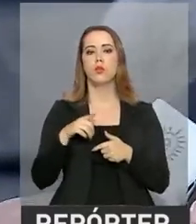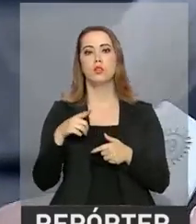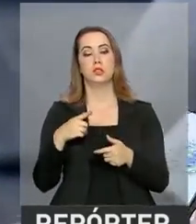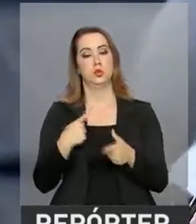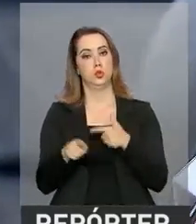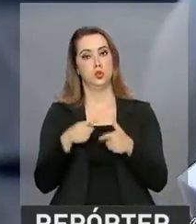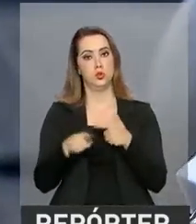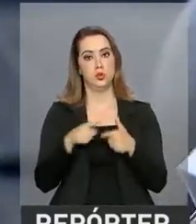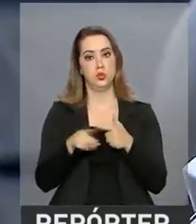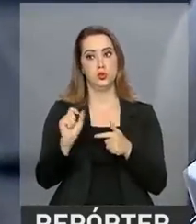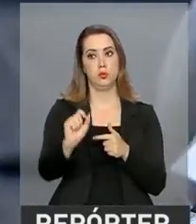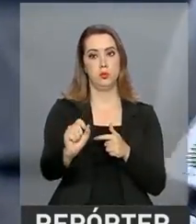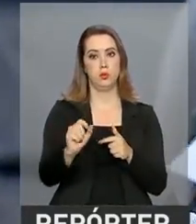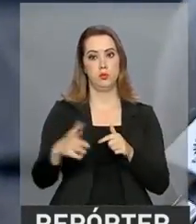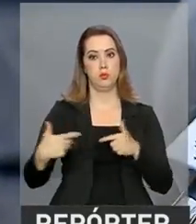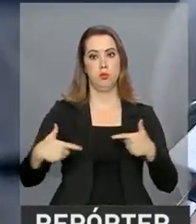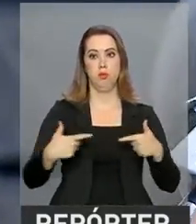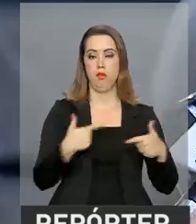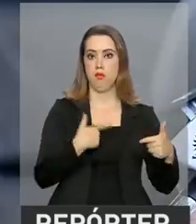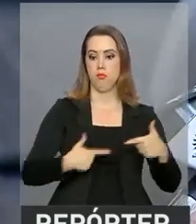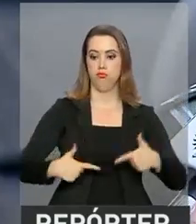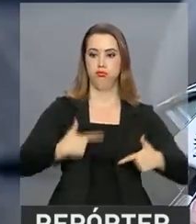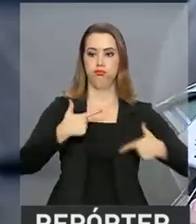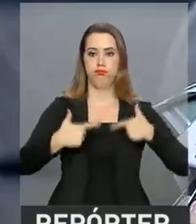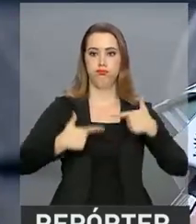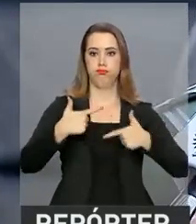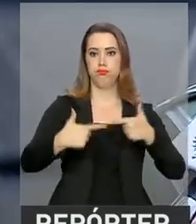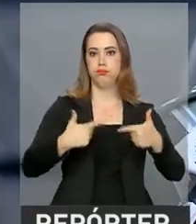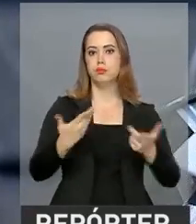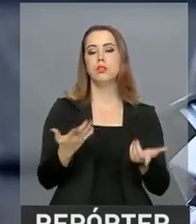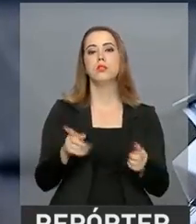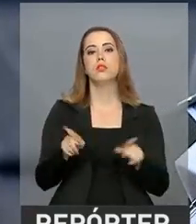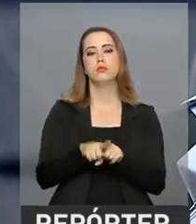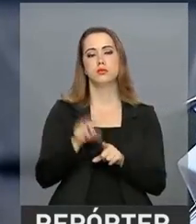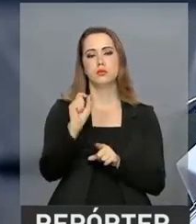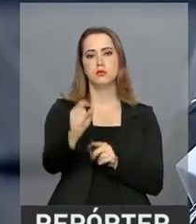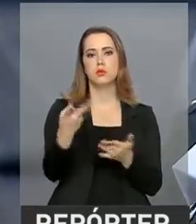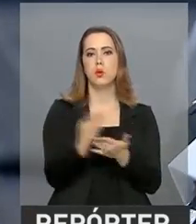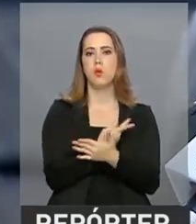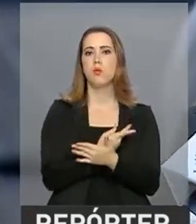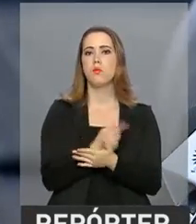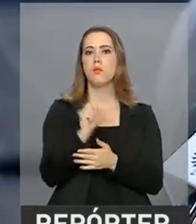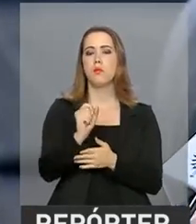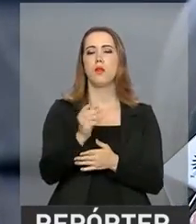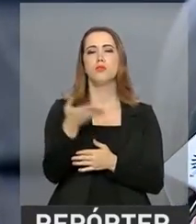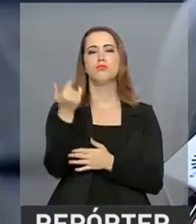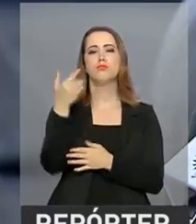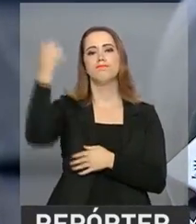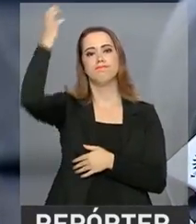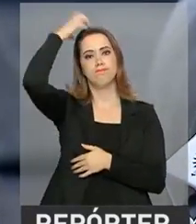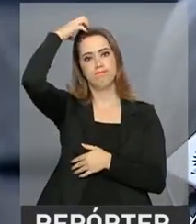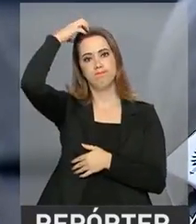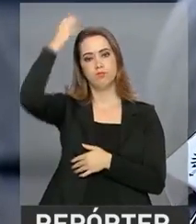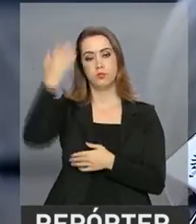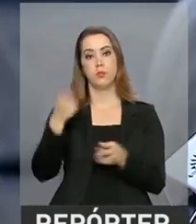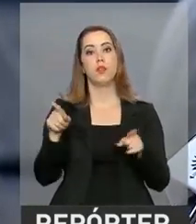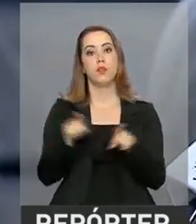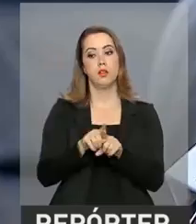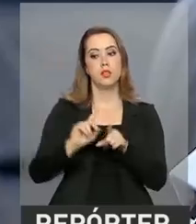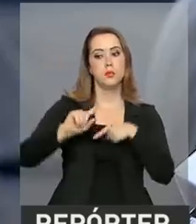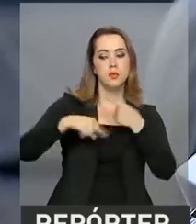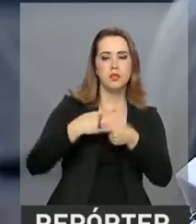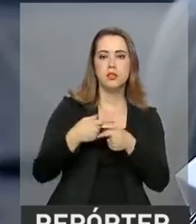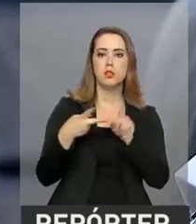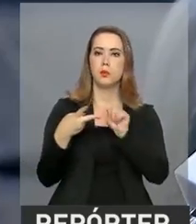e integridade do território estavam a perigo eh foi exatamente na na durante o reinado e também ele teve um outro